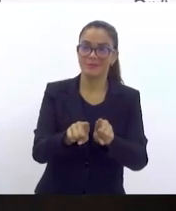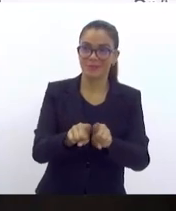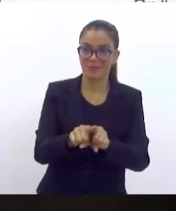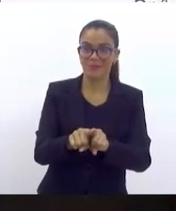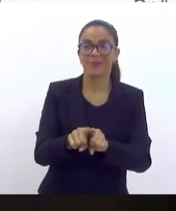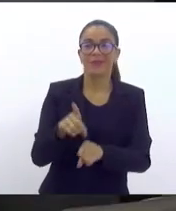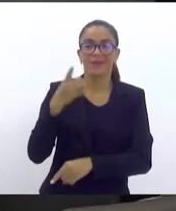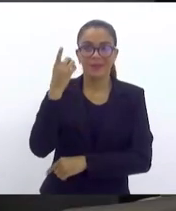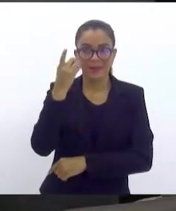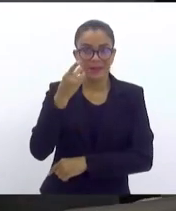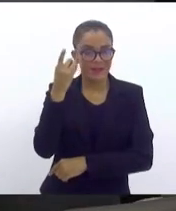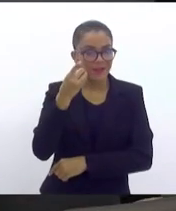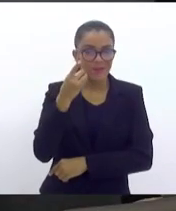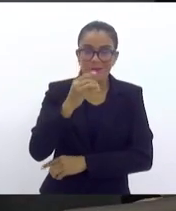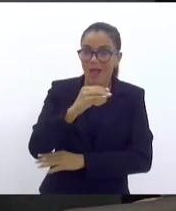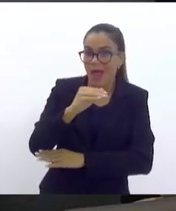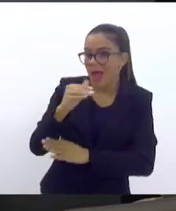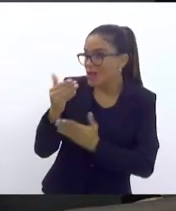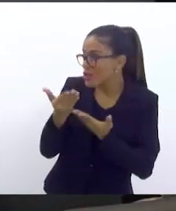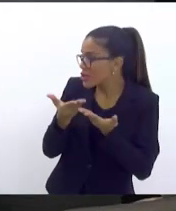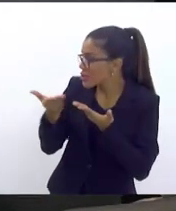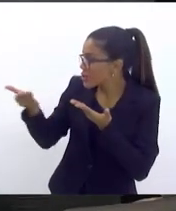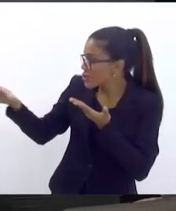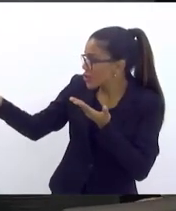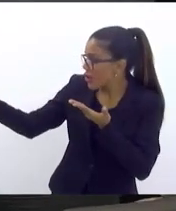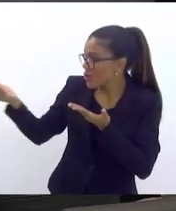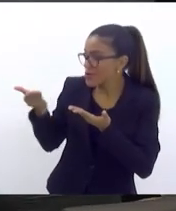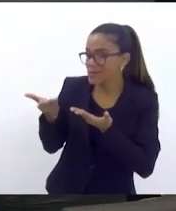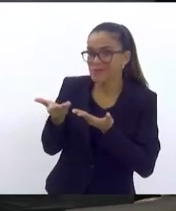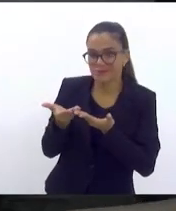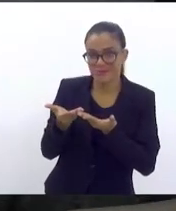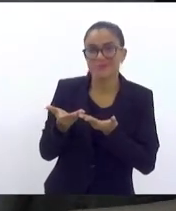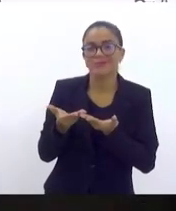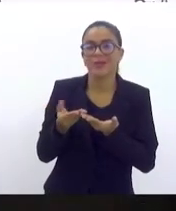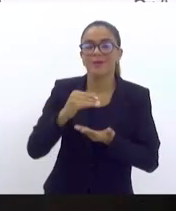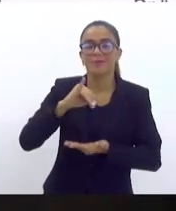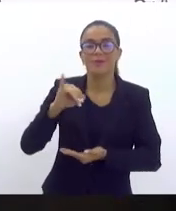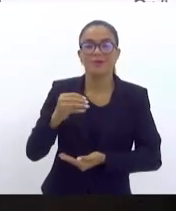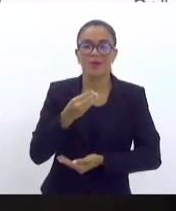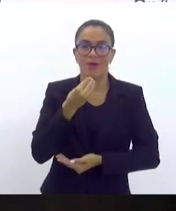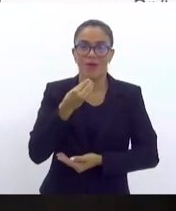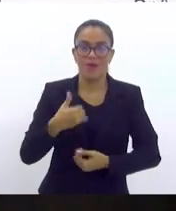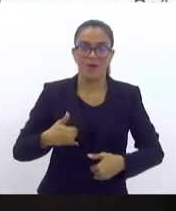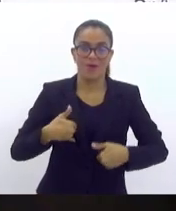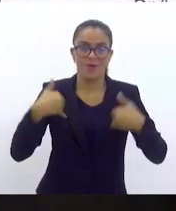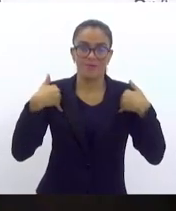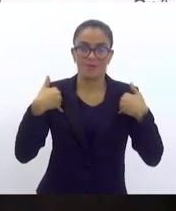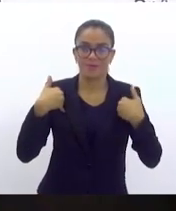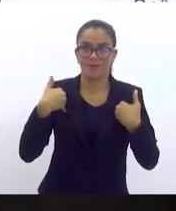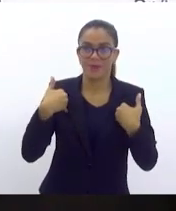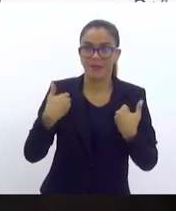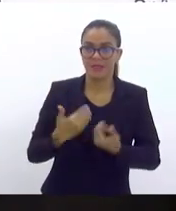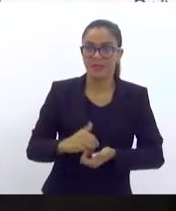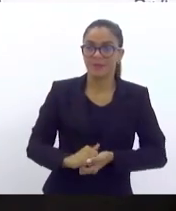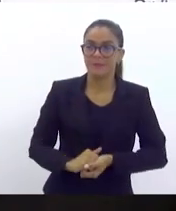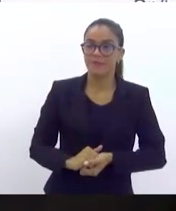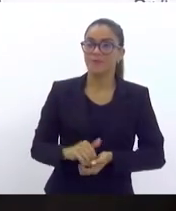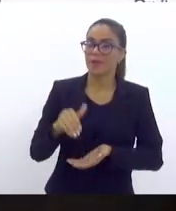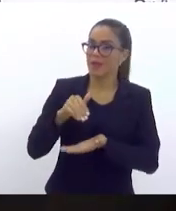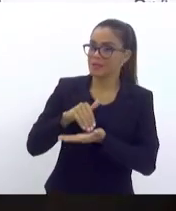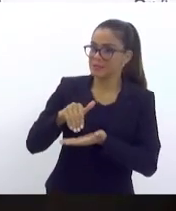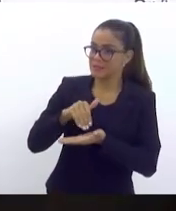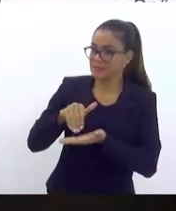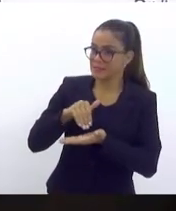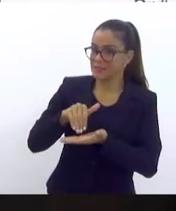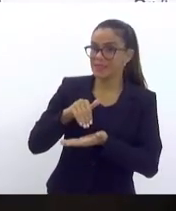Deputado e toda essa mesa por essa honrosa oportunidade Nossa secretária tem